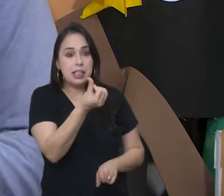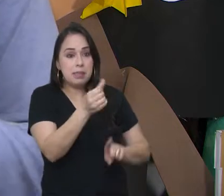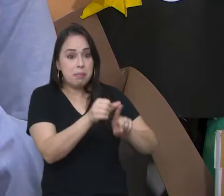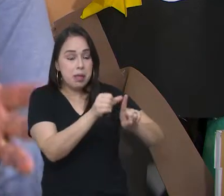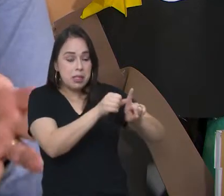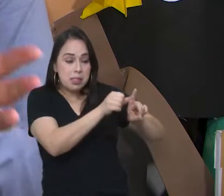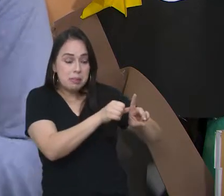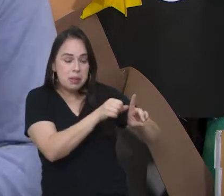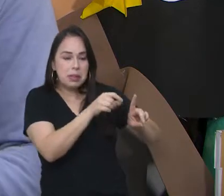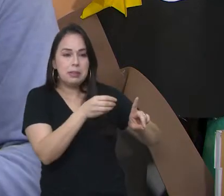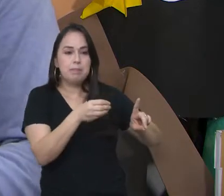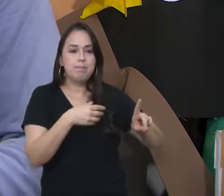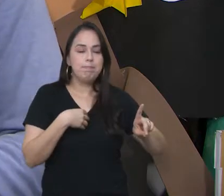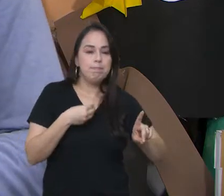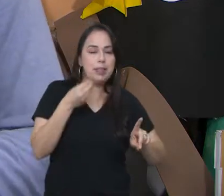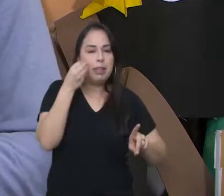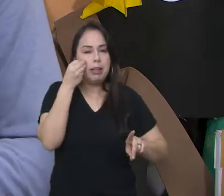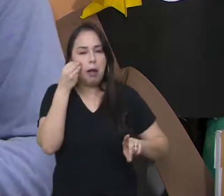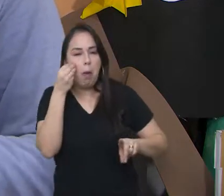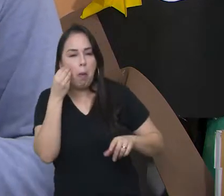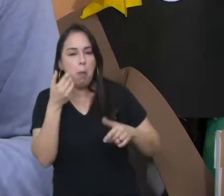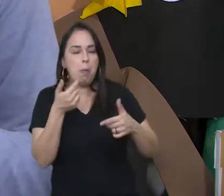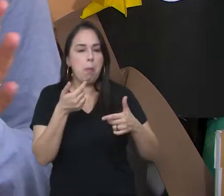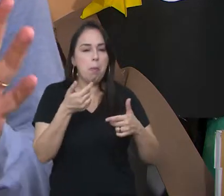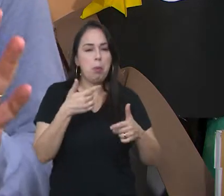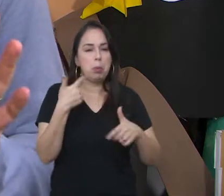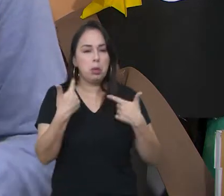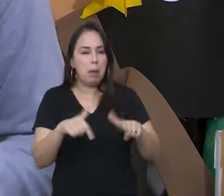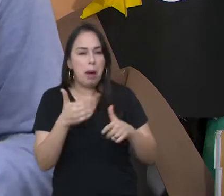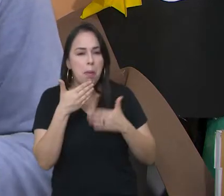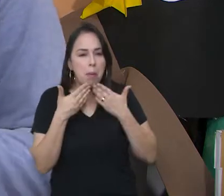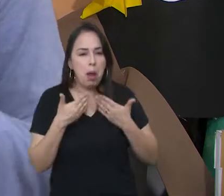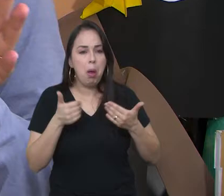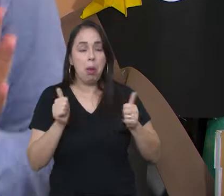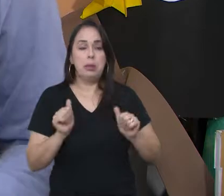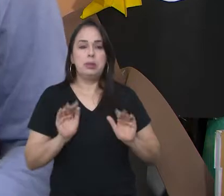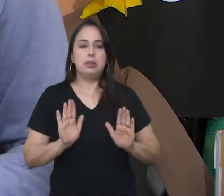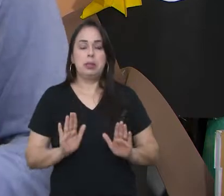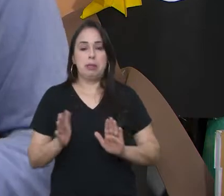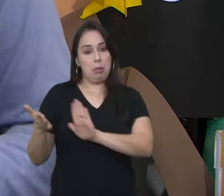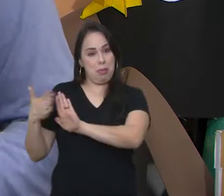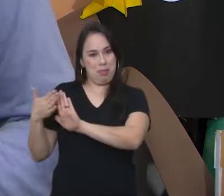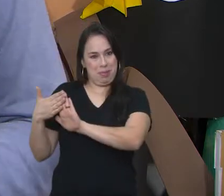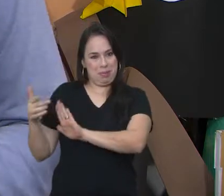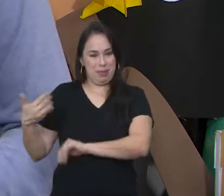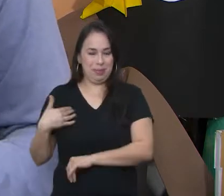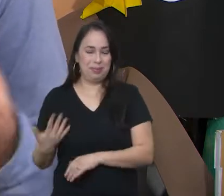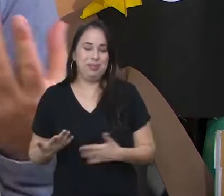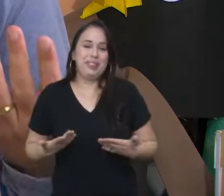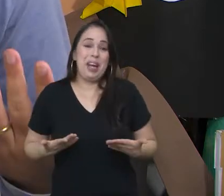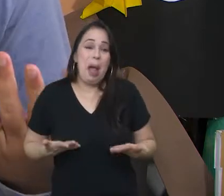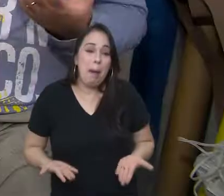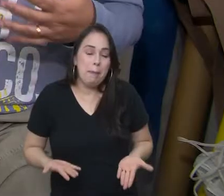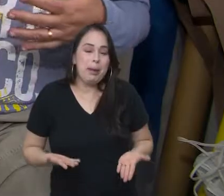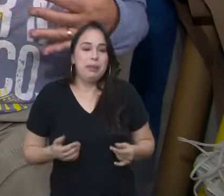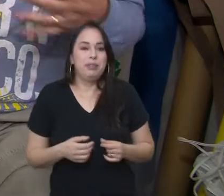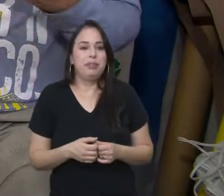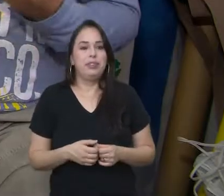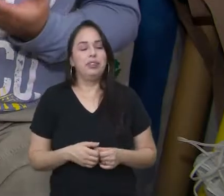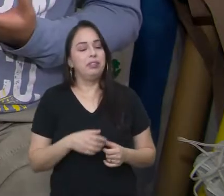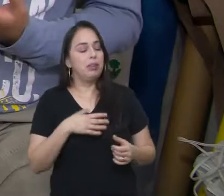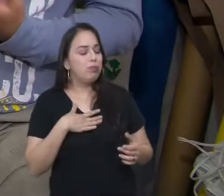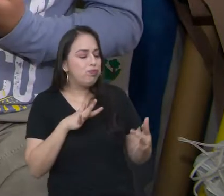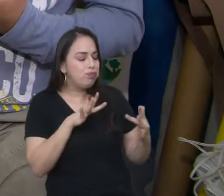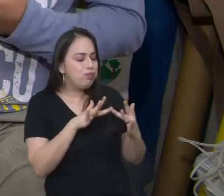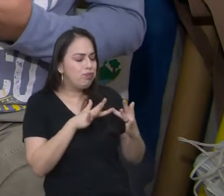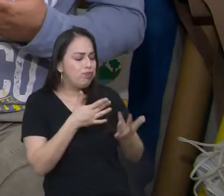um outro emprego, até conseguir um emprego melhor e tal, tudo. Isso foi a proposta. Mas eu